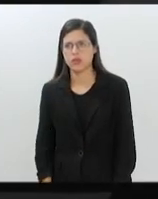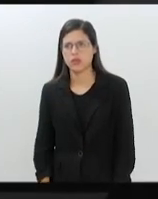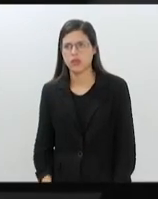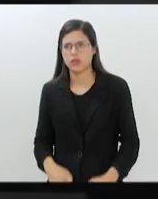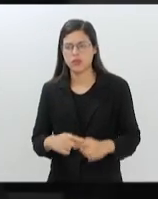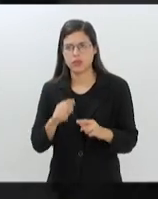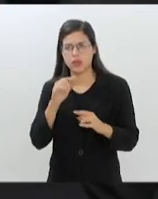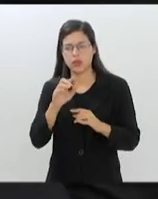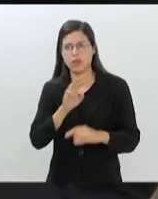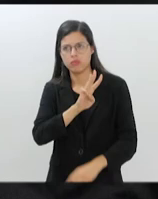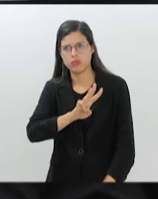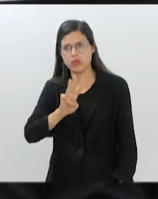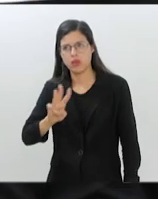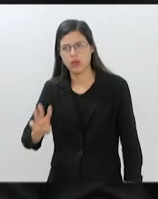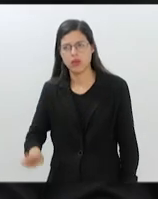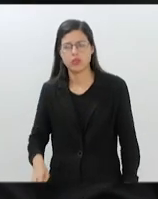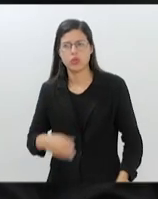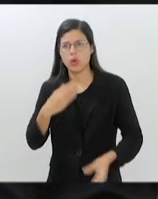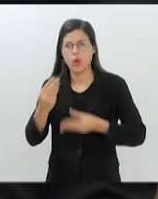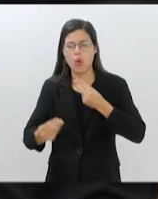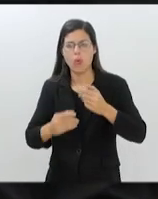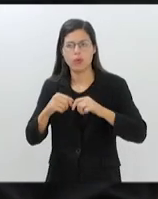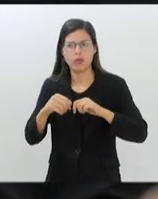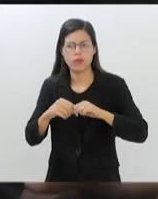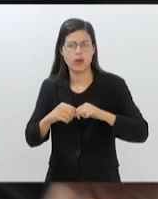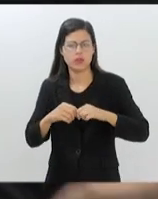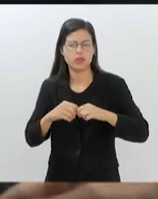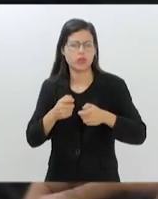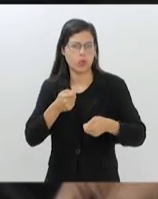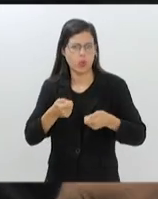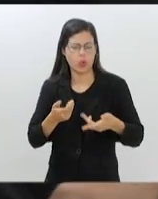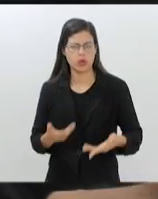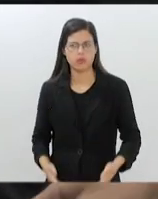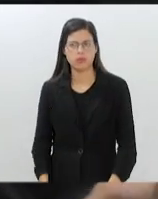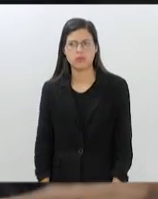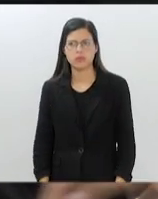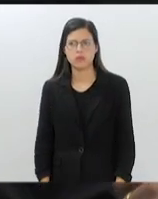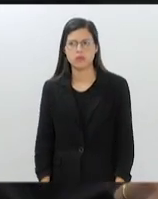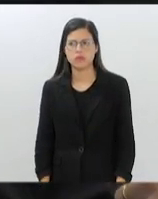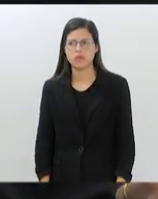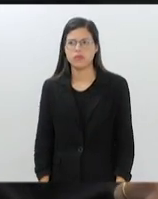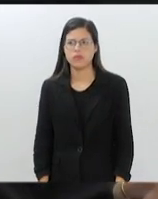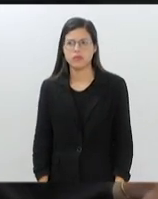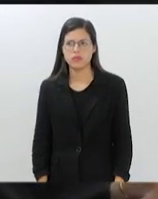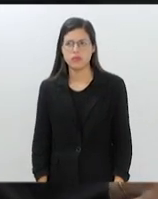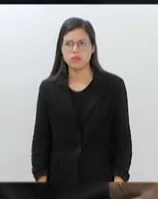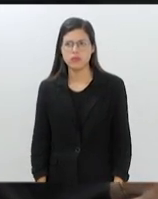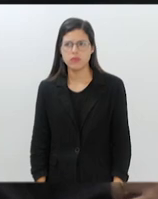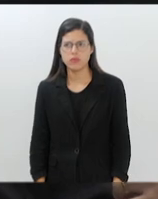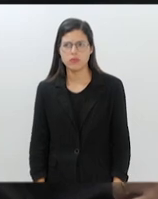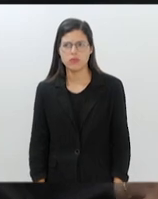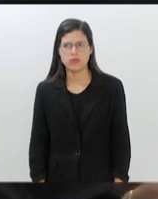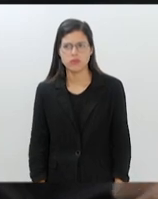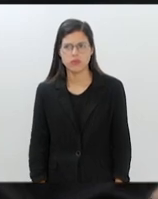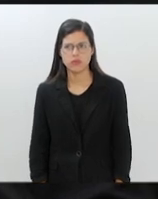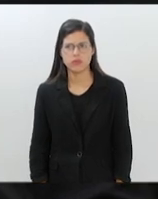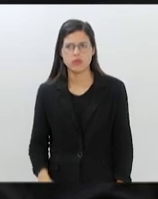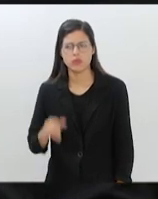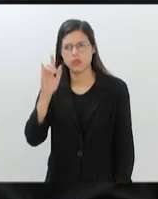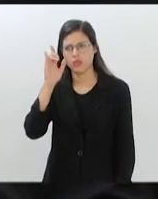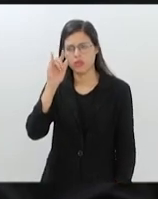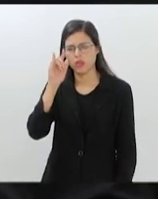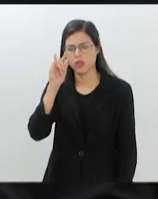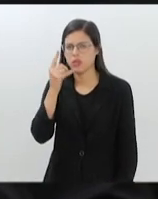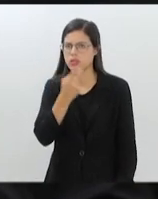site Qual é a verificação como é que se faz a métrica site é via via métrica do site do Instagram